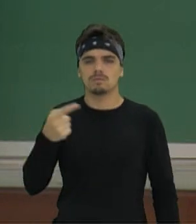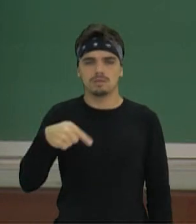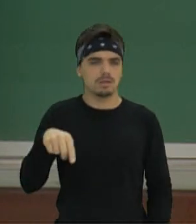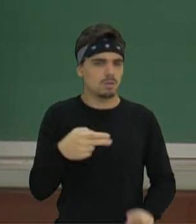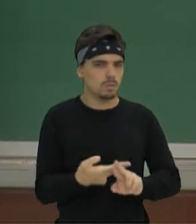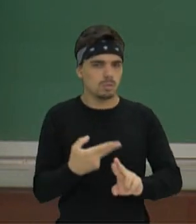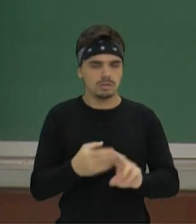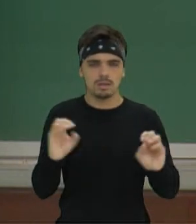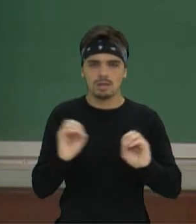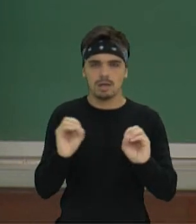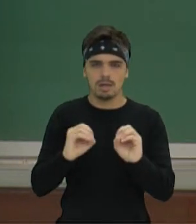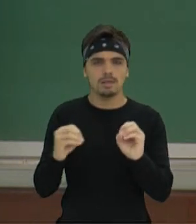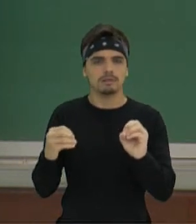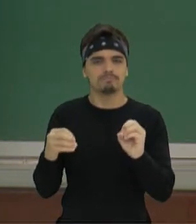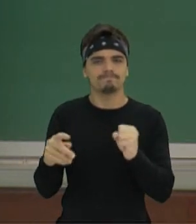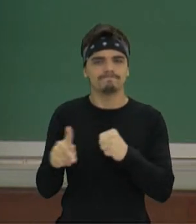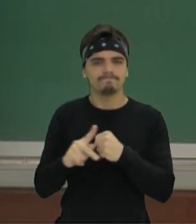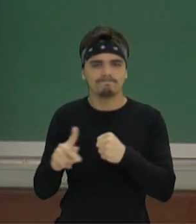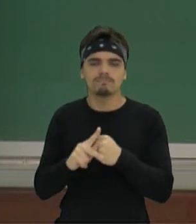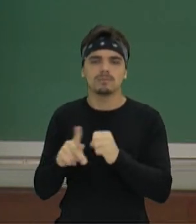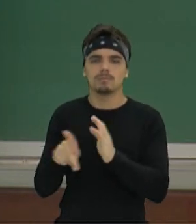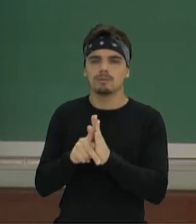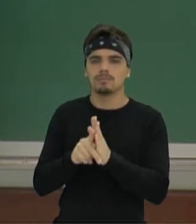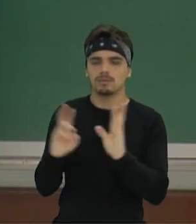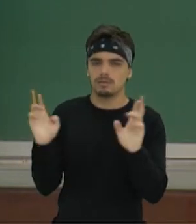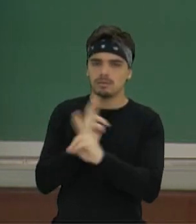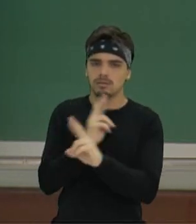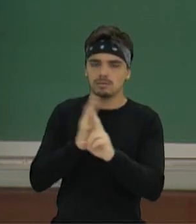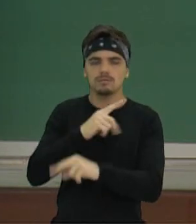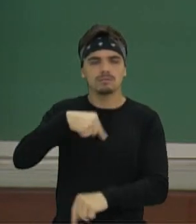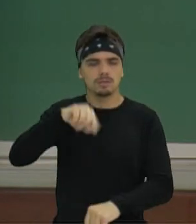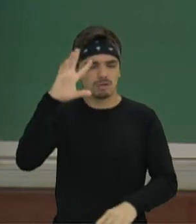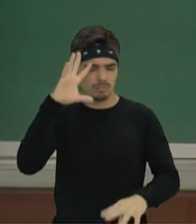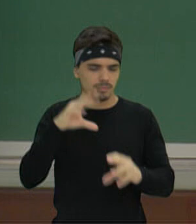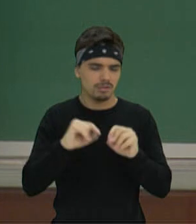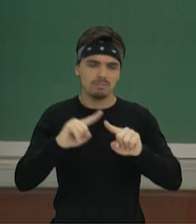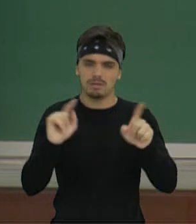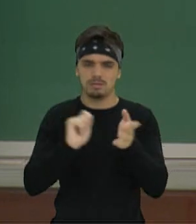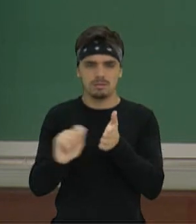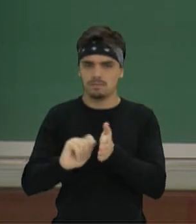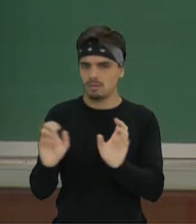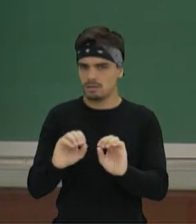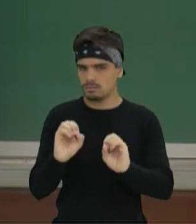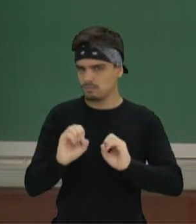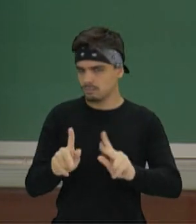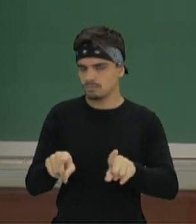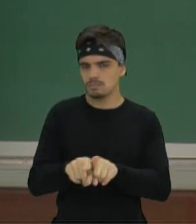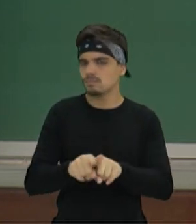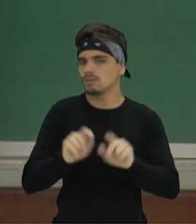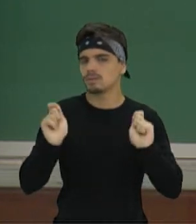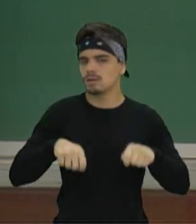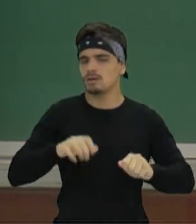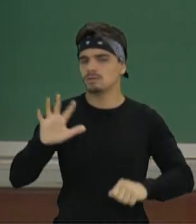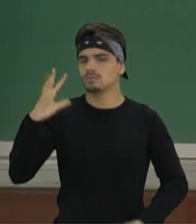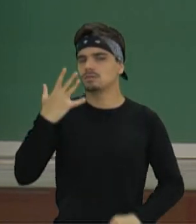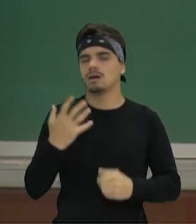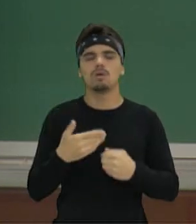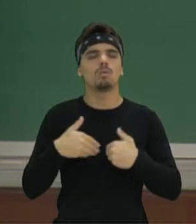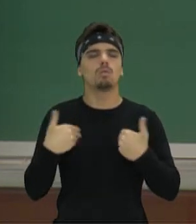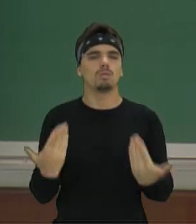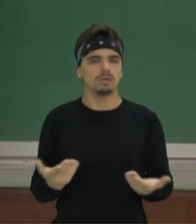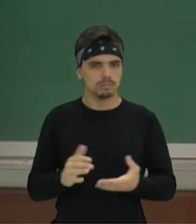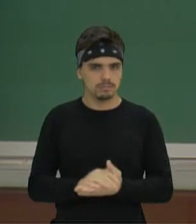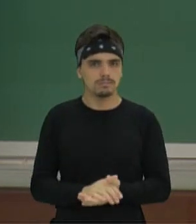pronome relativo. Ele está ali. Na hora de traduzir, você entende, mas você não precisa escrever. Quando que isso pode acontecer? Quando